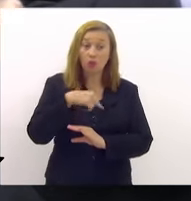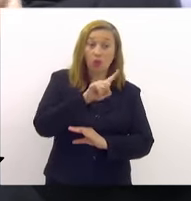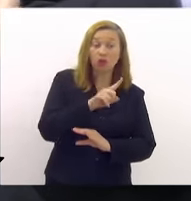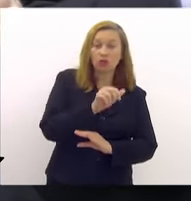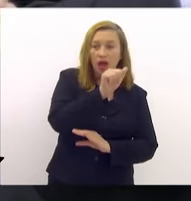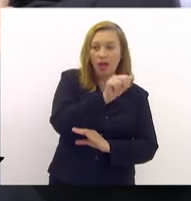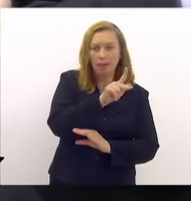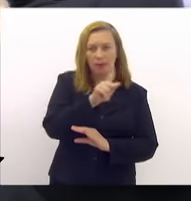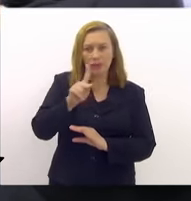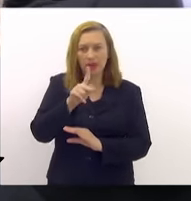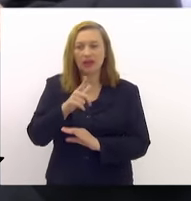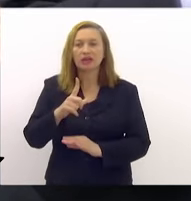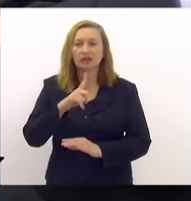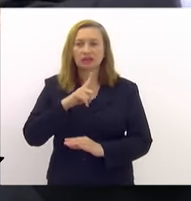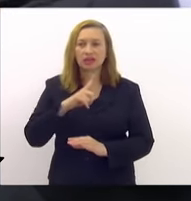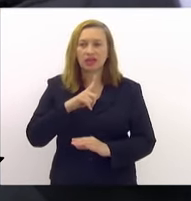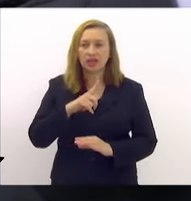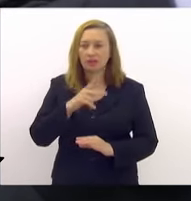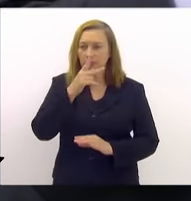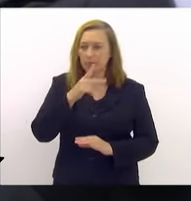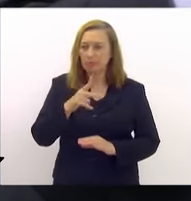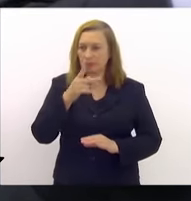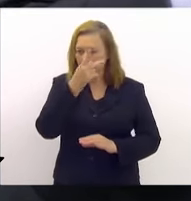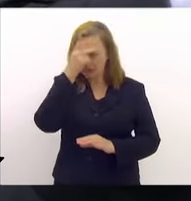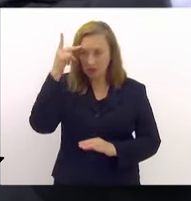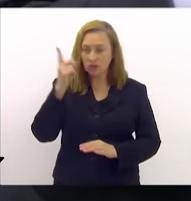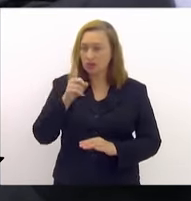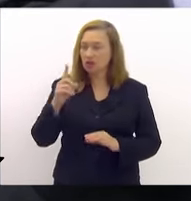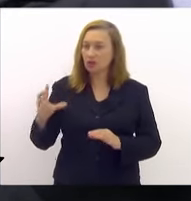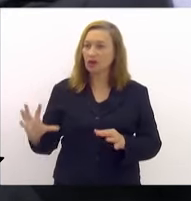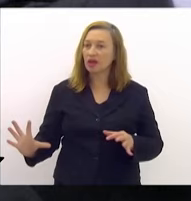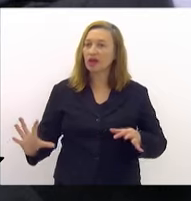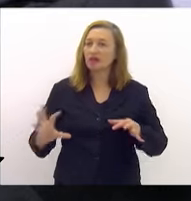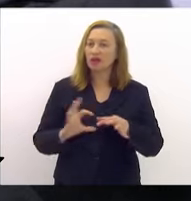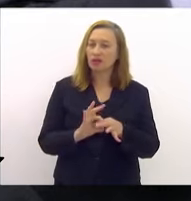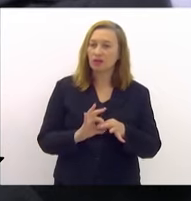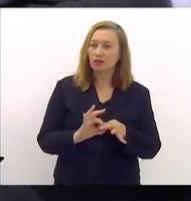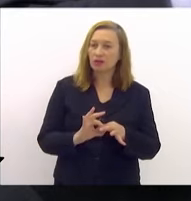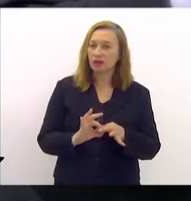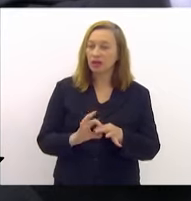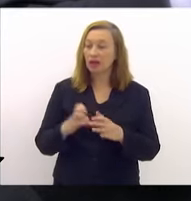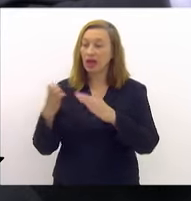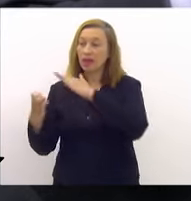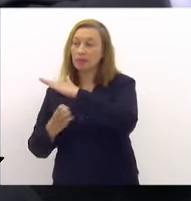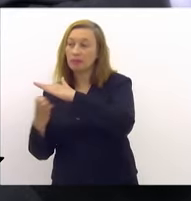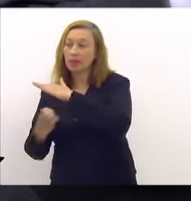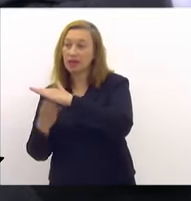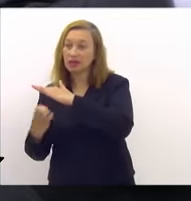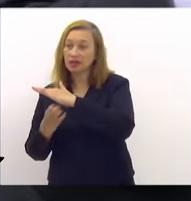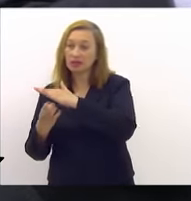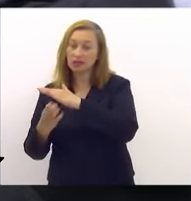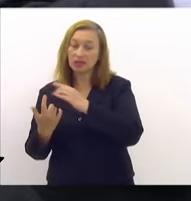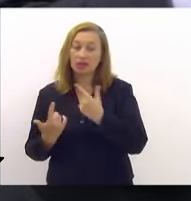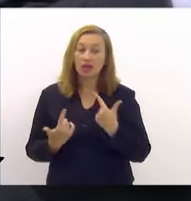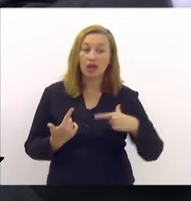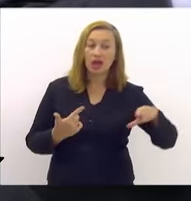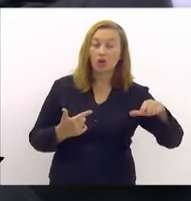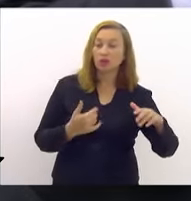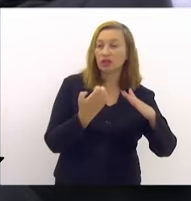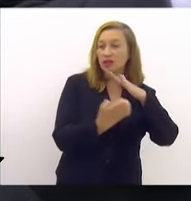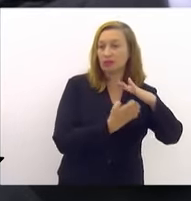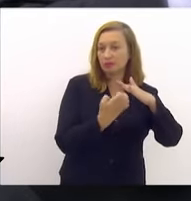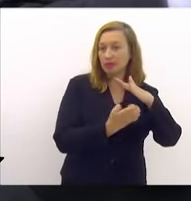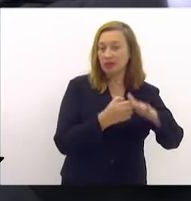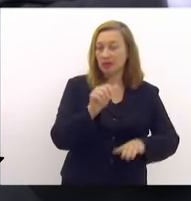Tem entregador de delivery que não é vinculado nem a uma empresa de aplicativo, nem a outra empresa